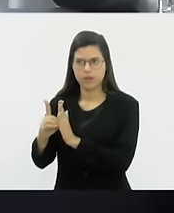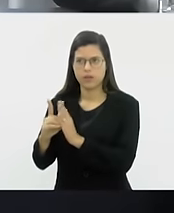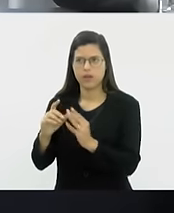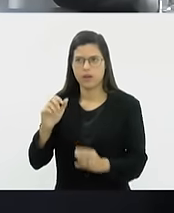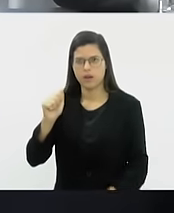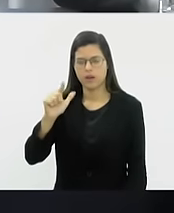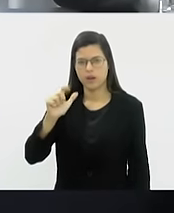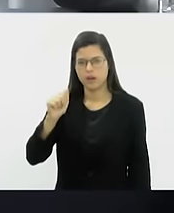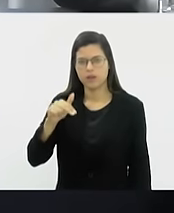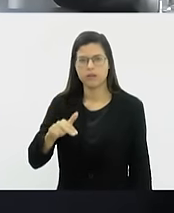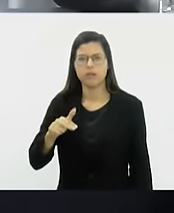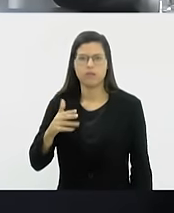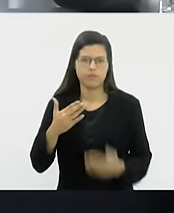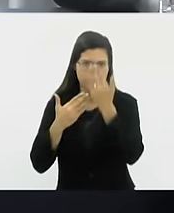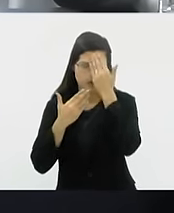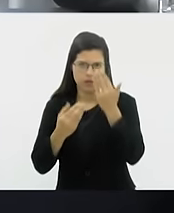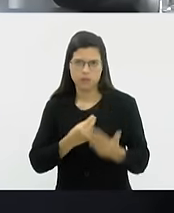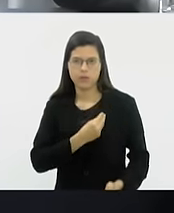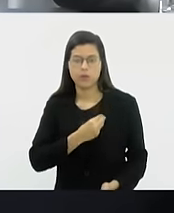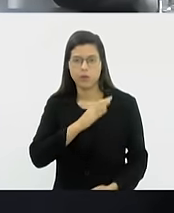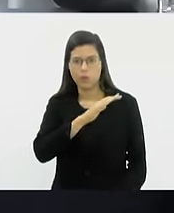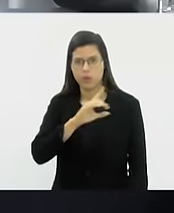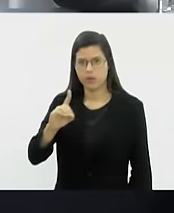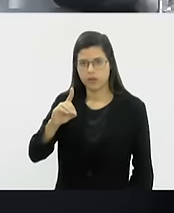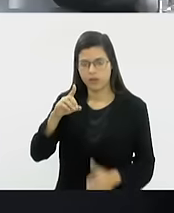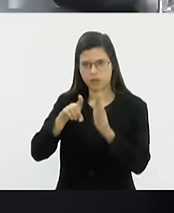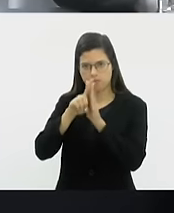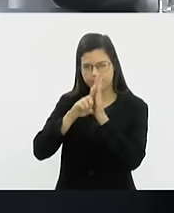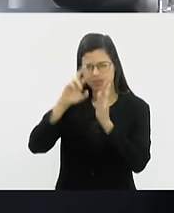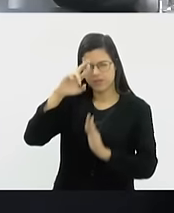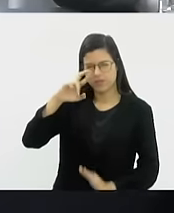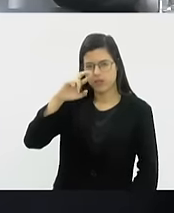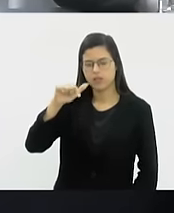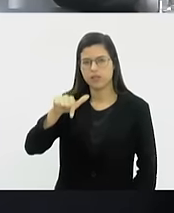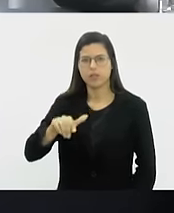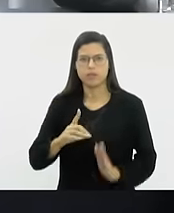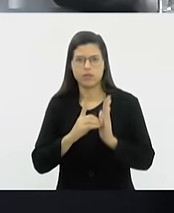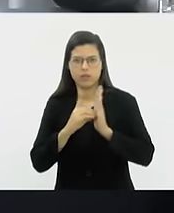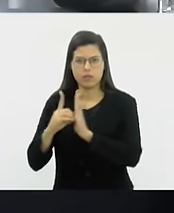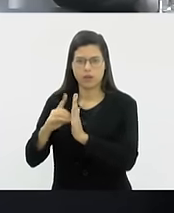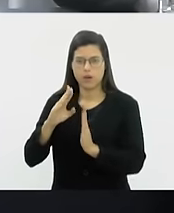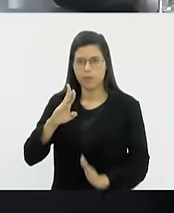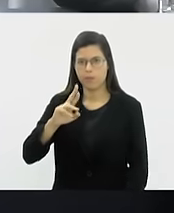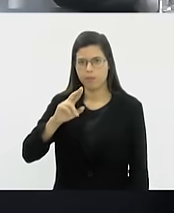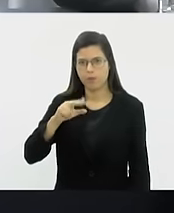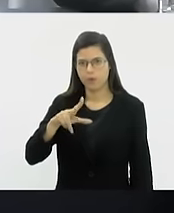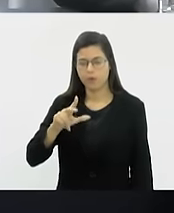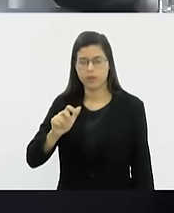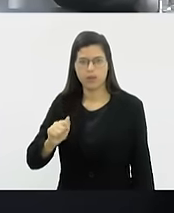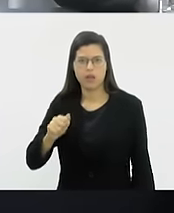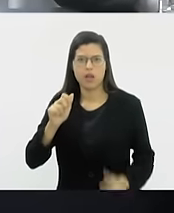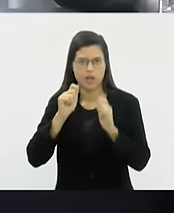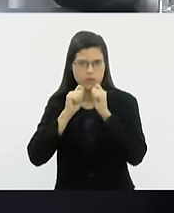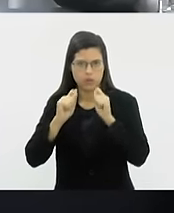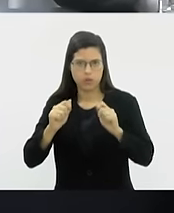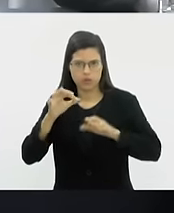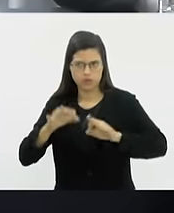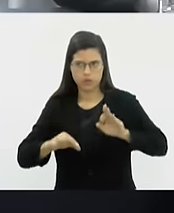pela presença mais uma vez, coordenador de fiscalização do DETRAN, Bruna Rocha Nogueira, assessora jurídica, cadê a